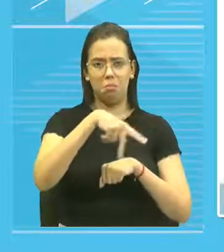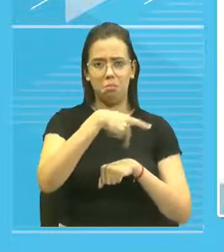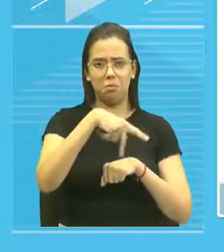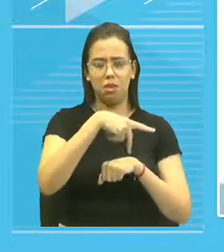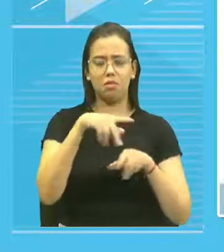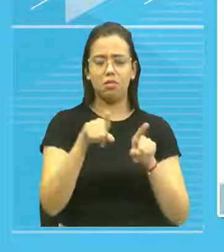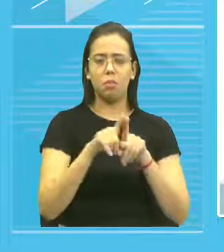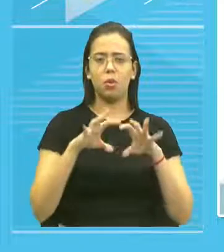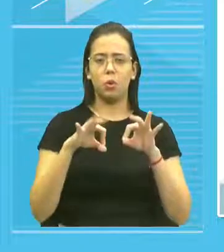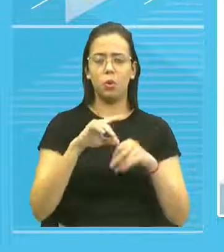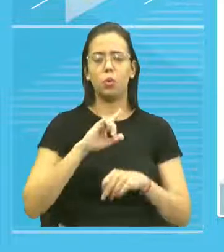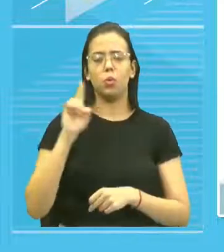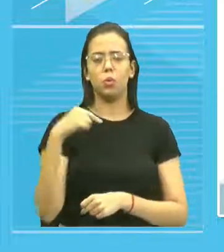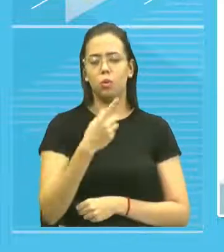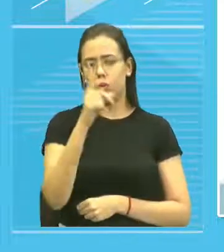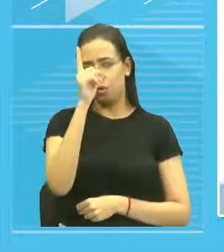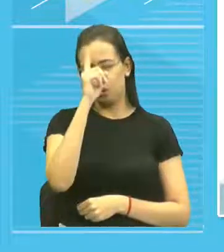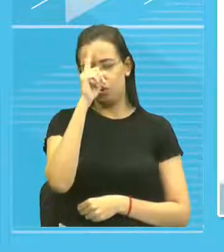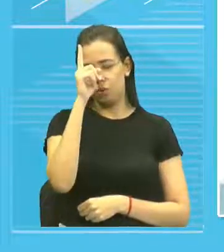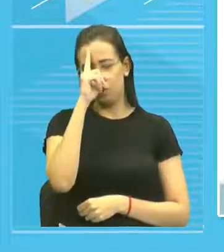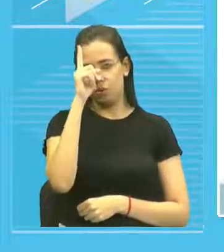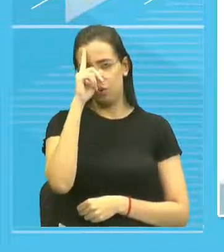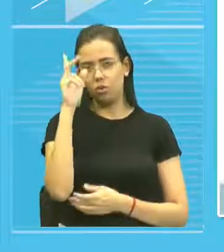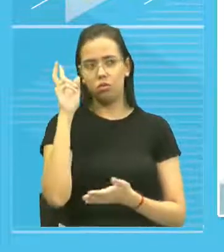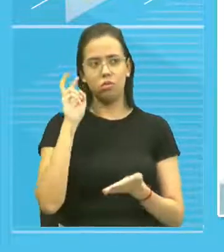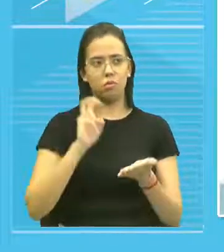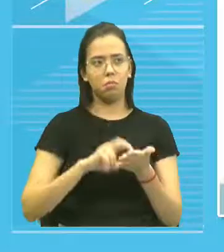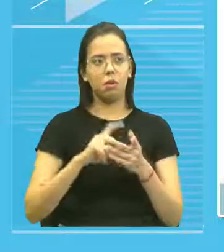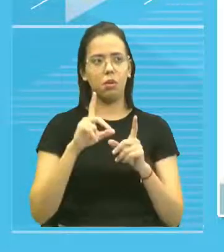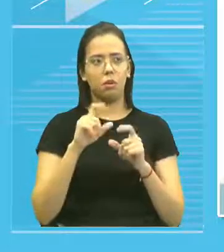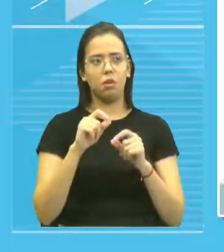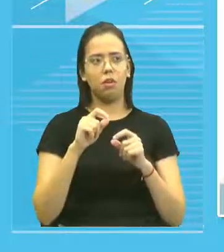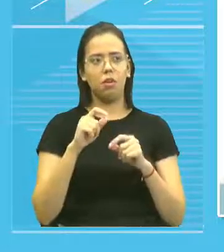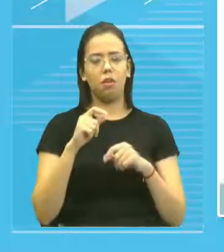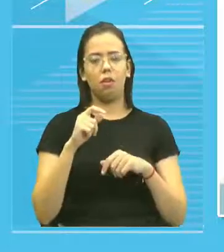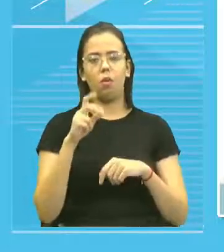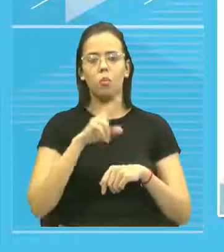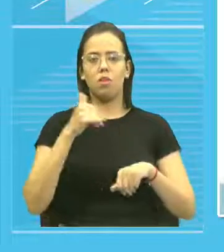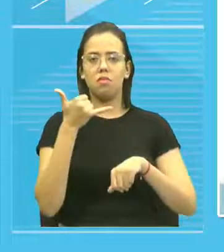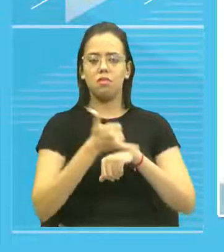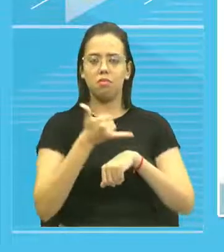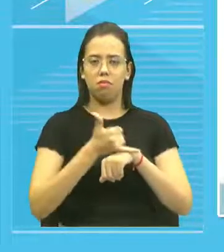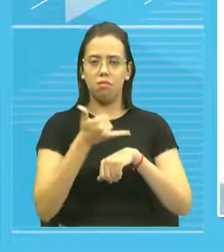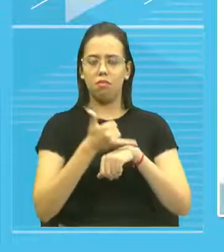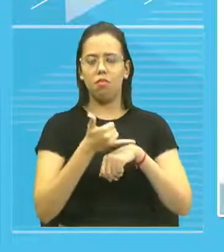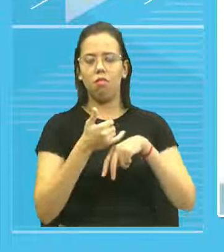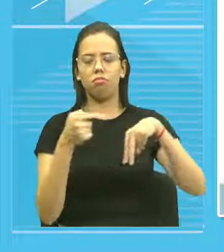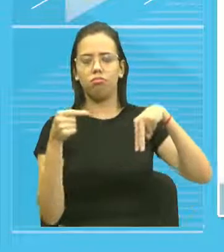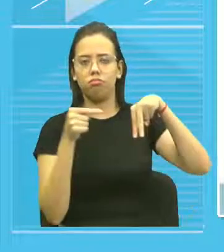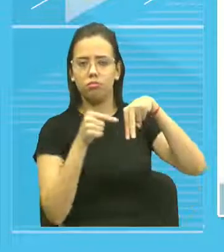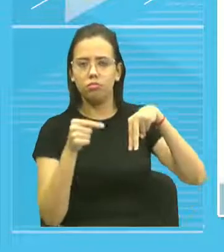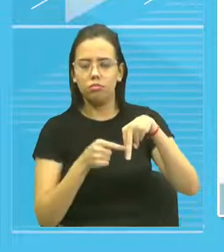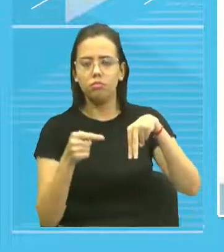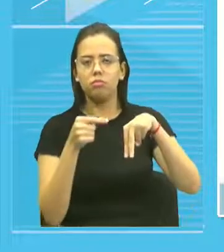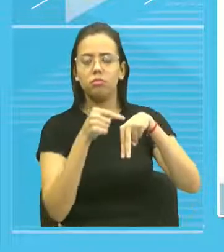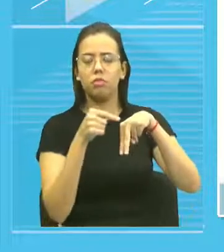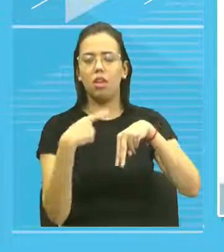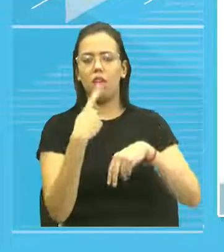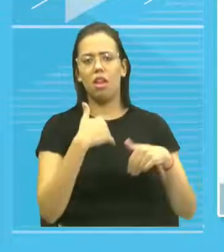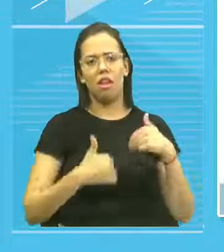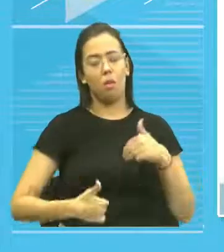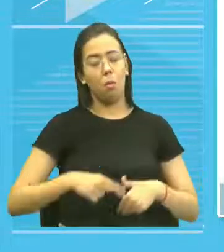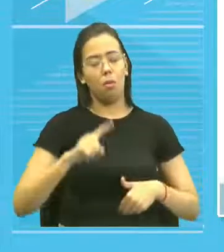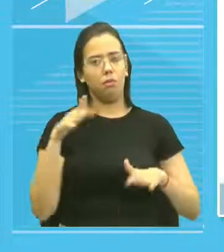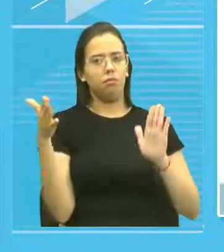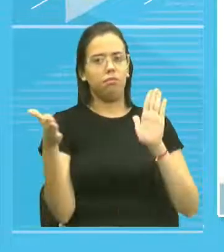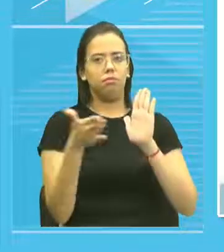e que todos nós todo dia de manhã fosse lá e o Finn alfinetar com ferro as costelas dele o olho sai